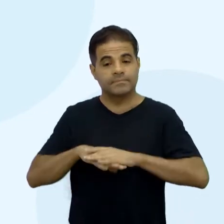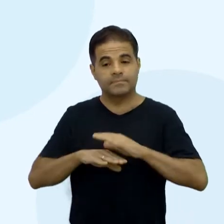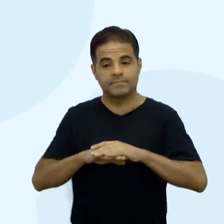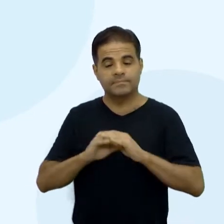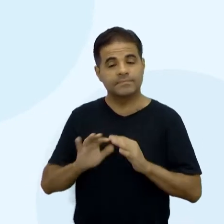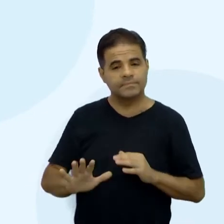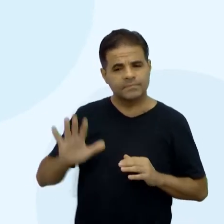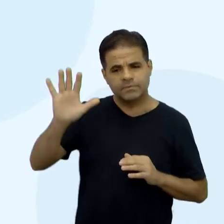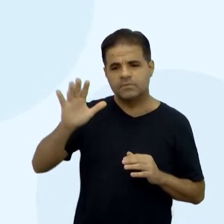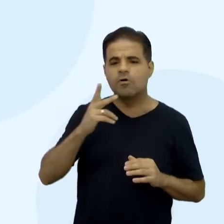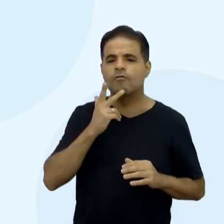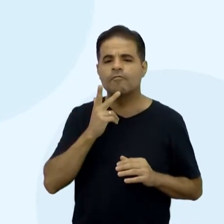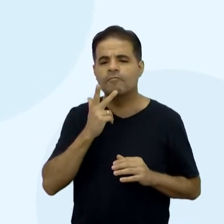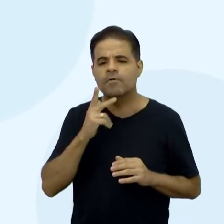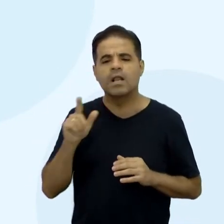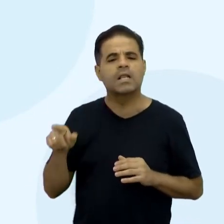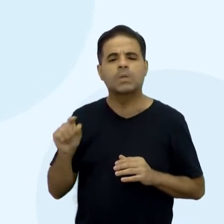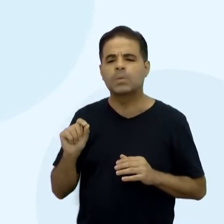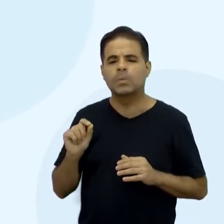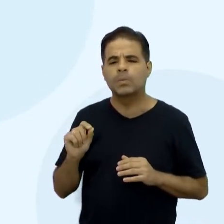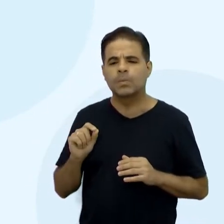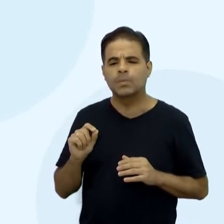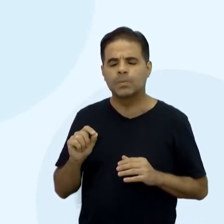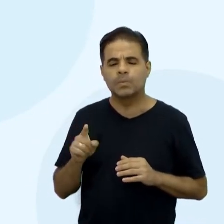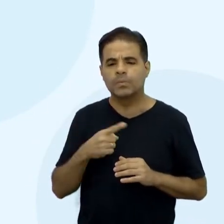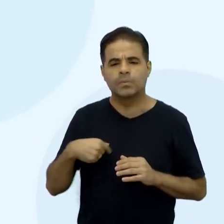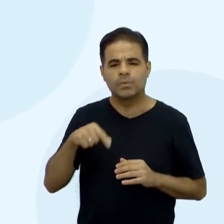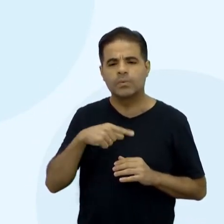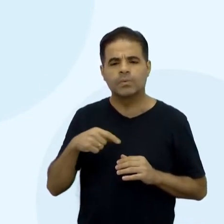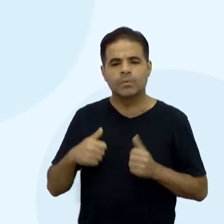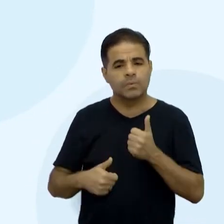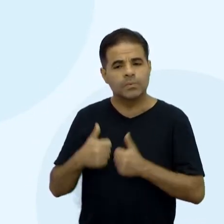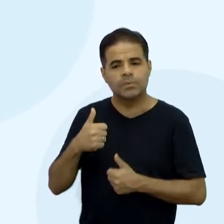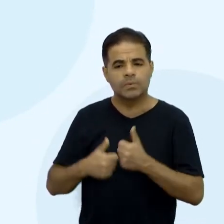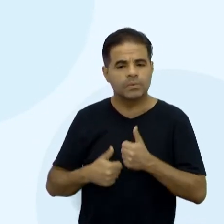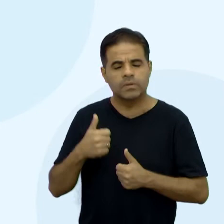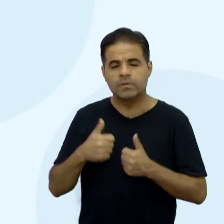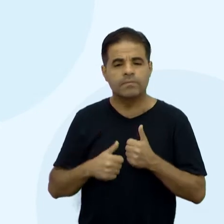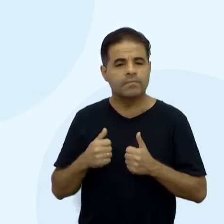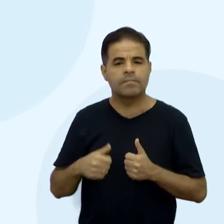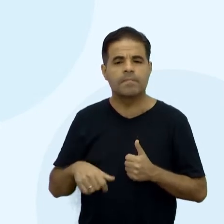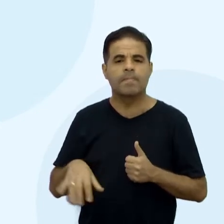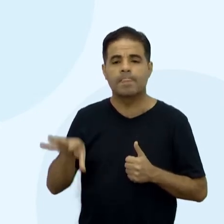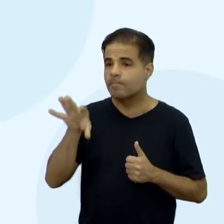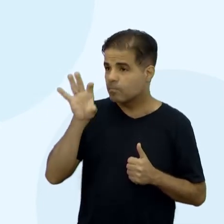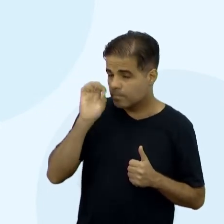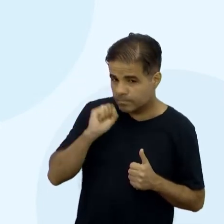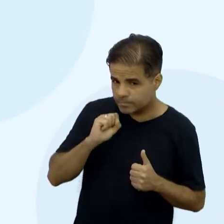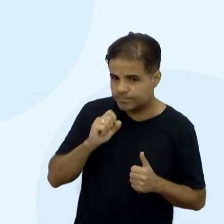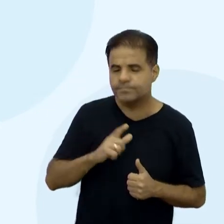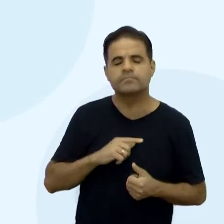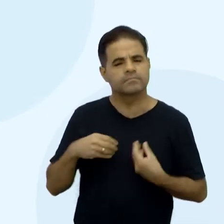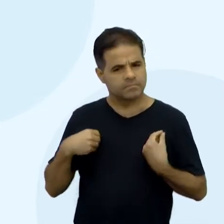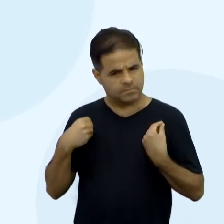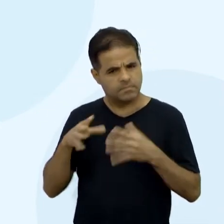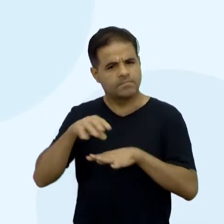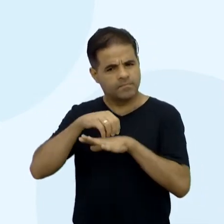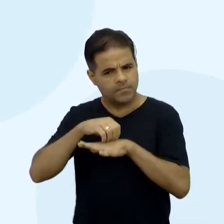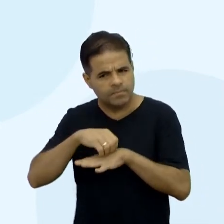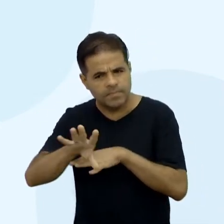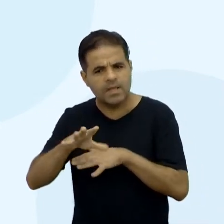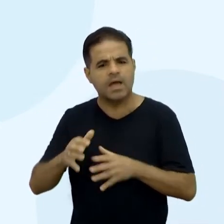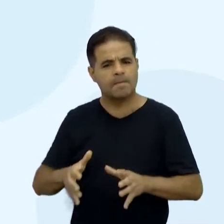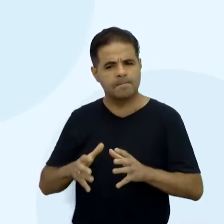nesse momento ele estava falando aqui para o jogador, é ouvi-lo e tentar mandar a bola de